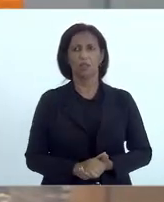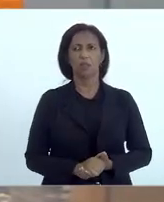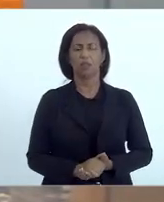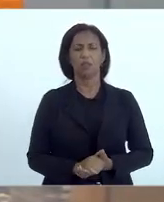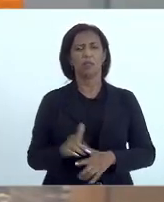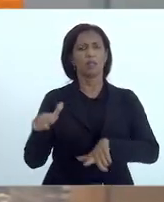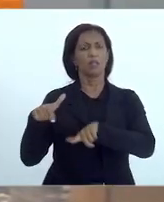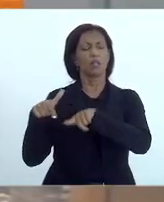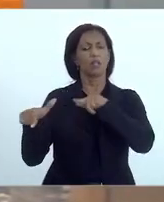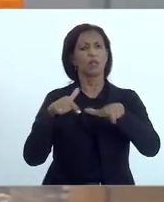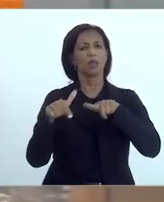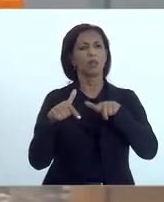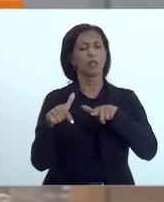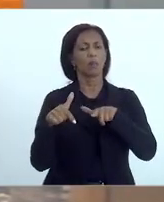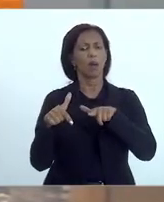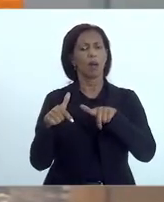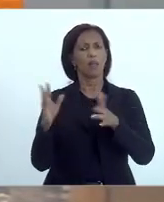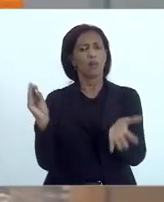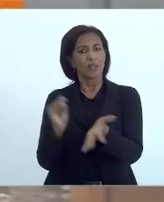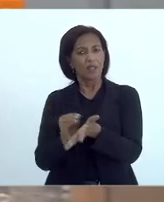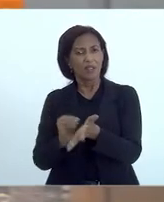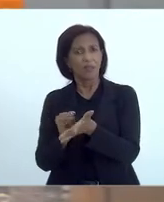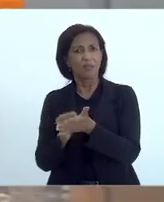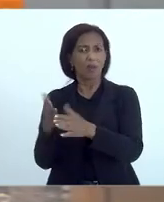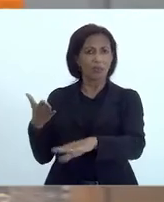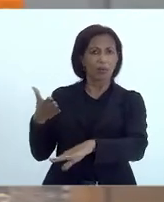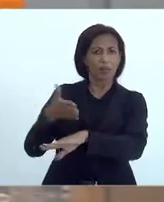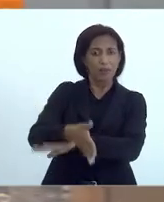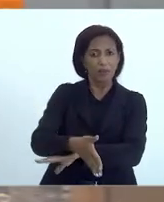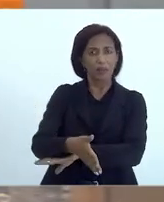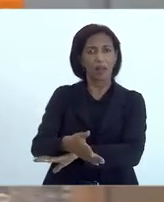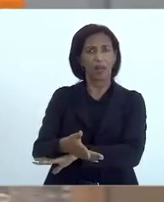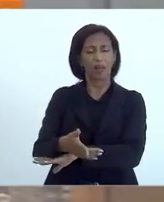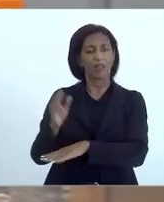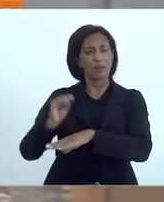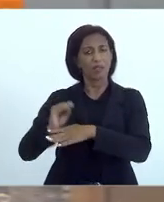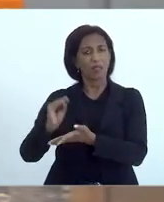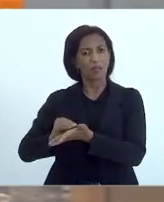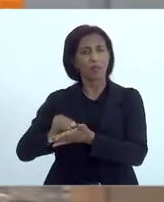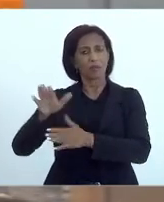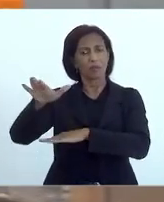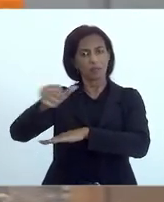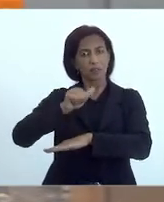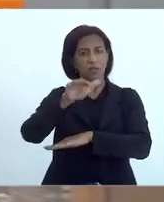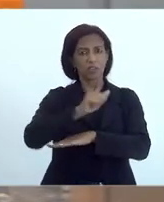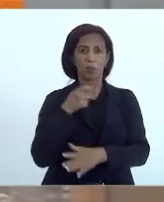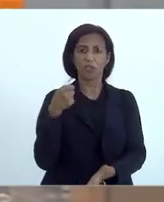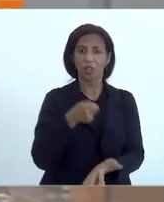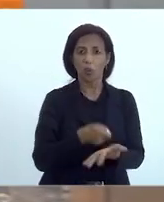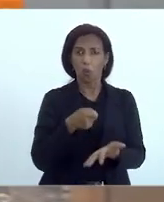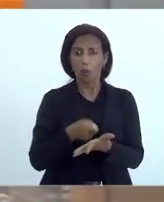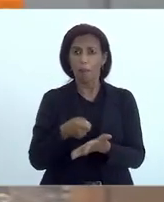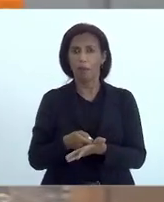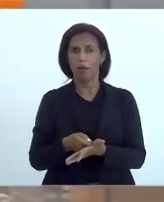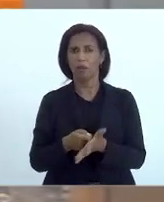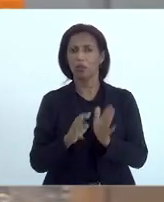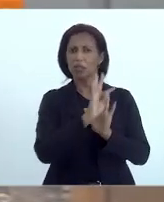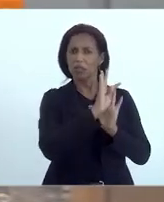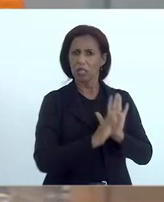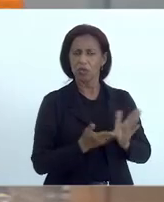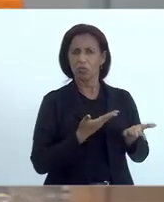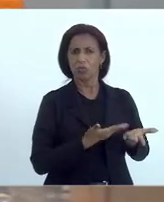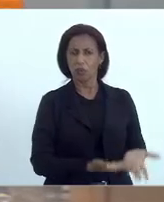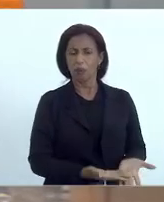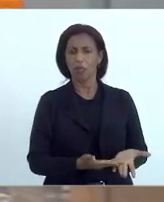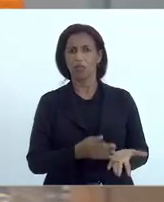cfsd 2014 que não finalizou nós temos pessoas que estão dentro do quadro que não foram chamados ainda a gente tá aqui cobrando textualmente